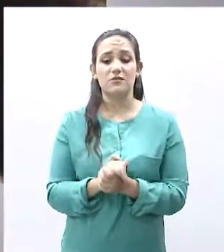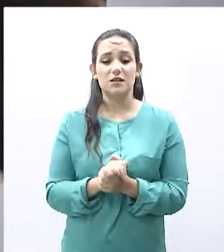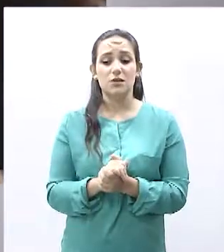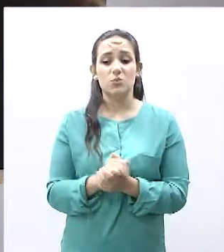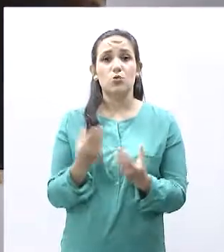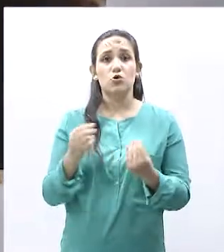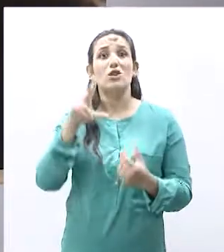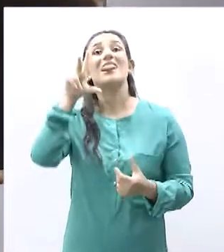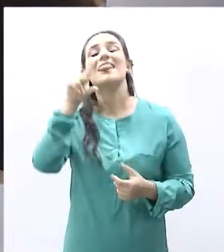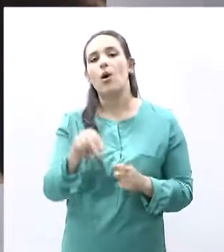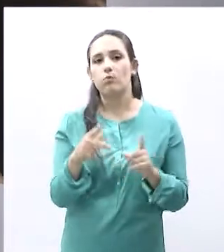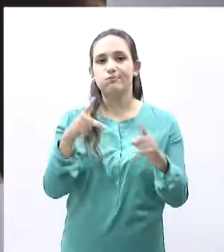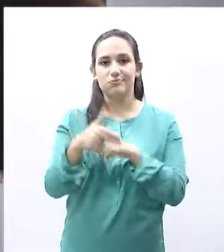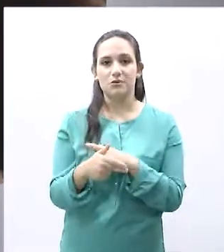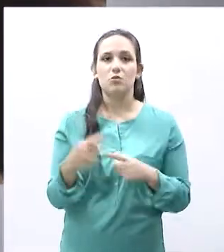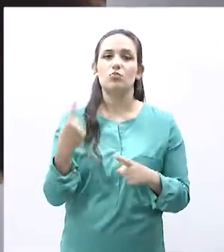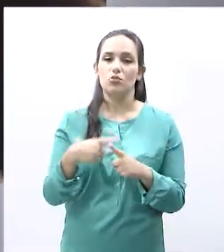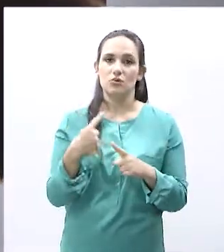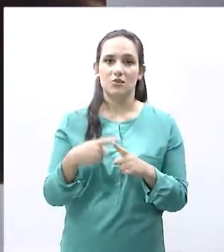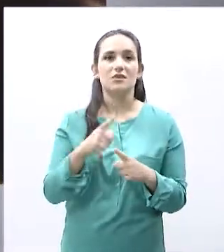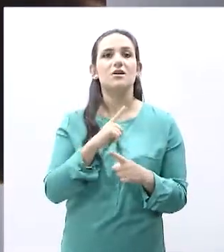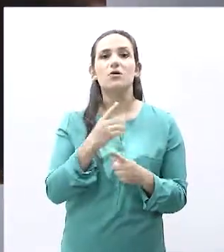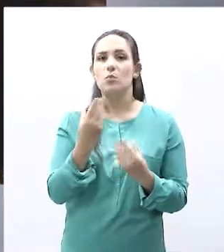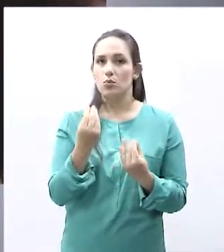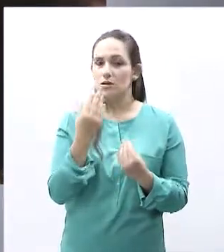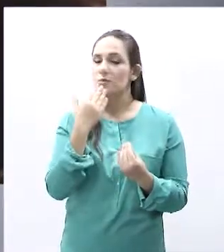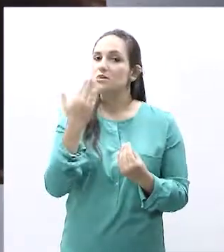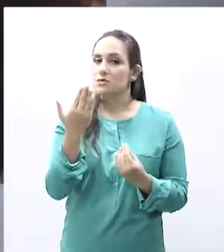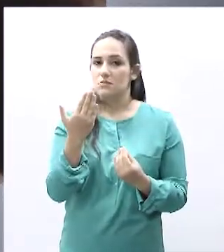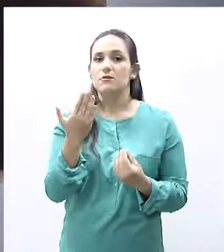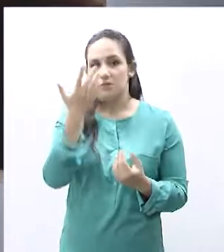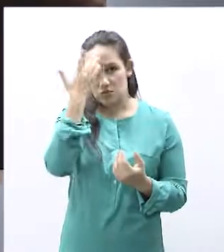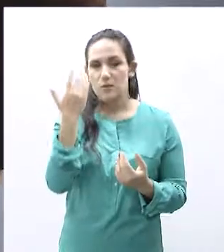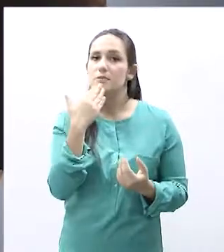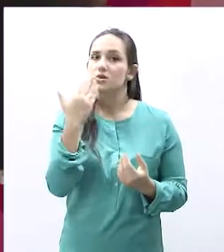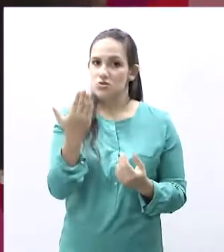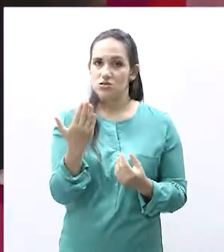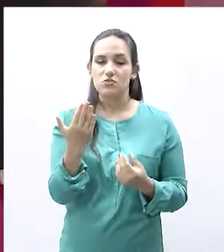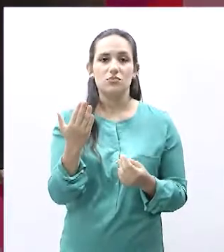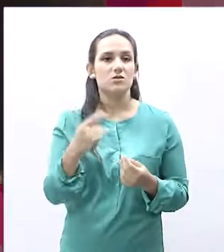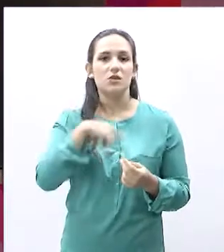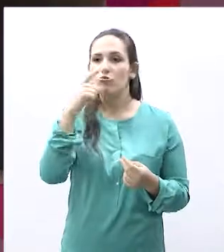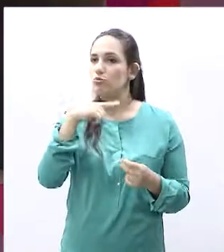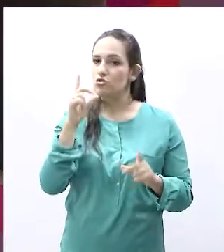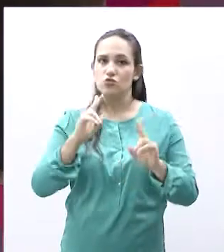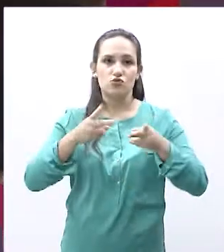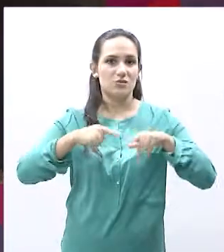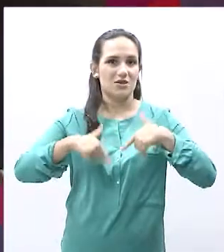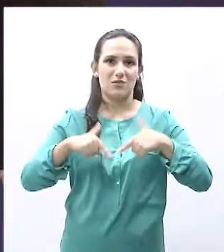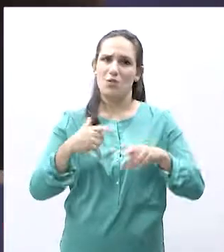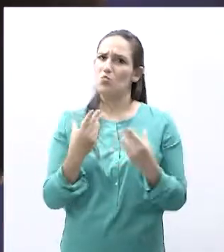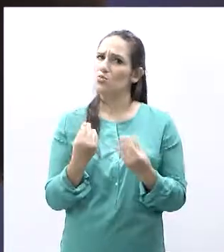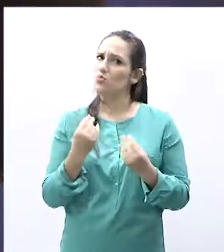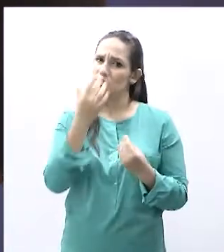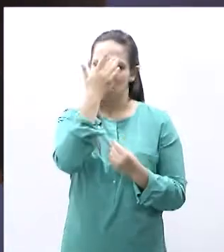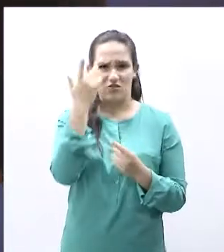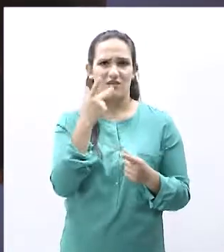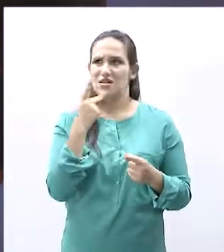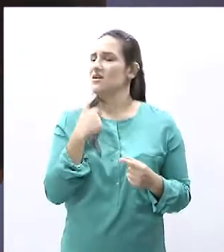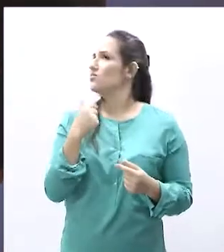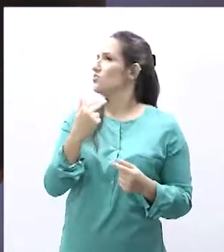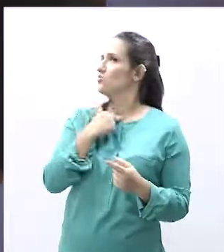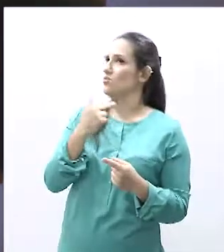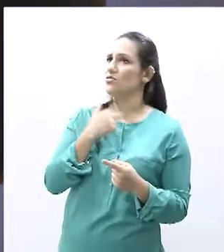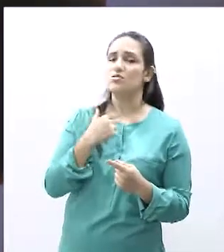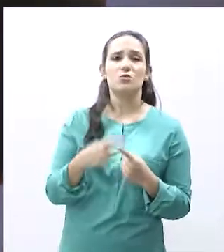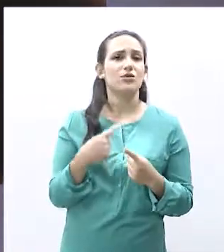negativa, porque também nós tivemos muita gente pedindo benefício por incapacidade. Foi um ano que muita